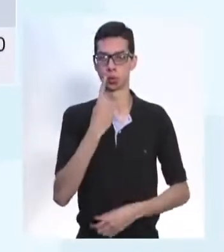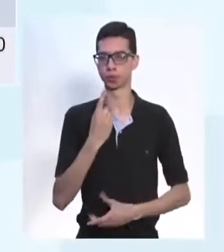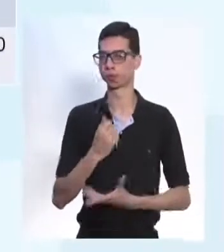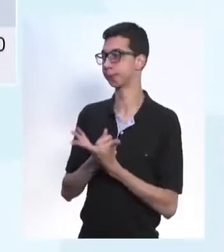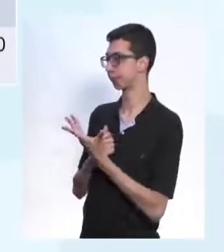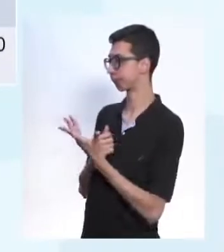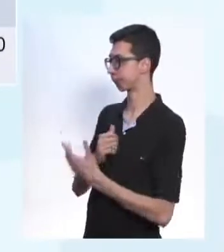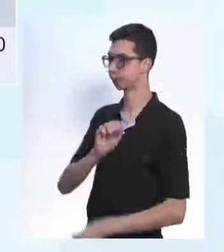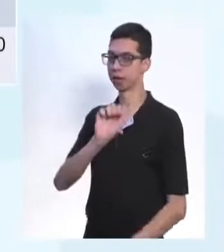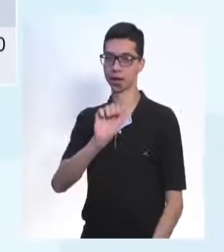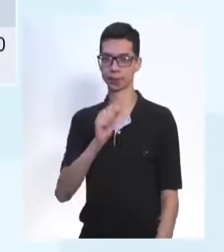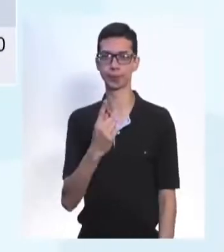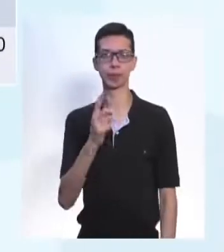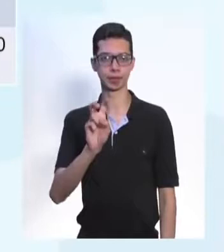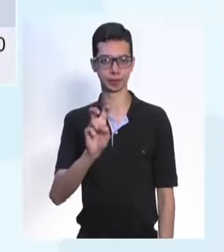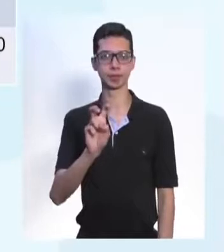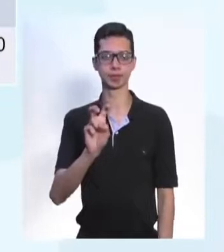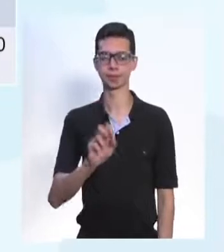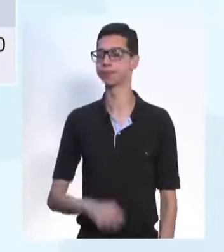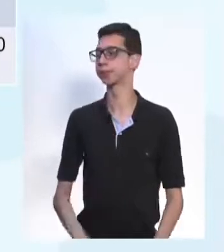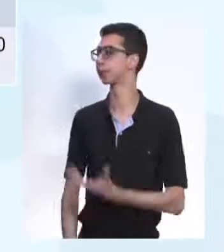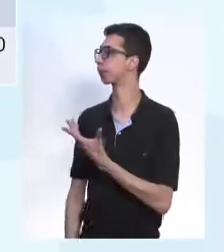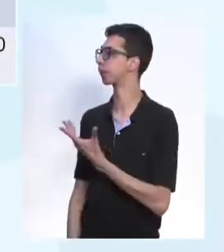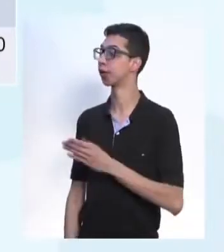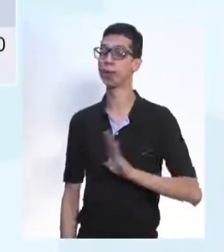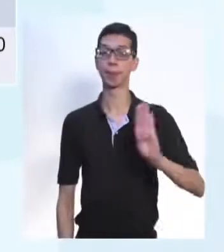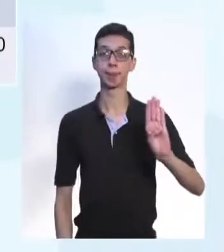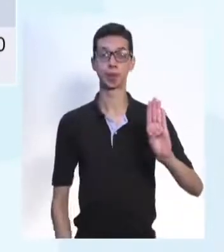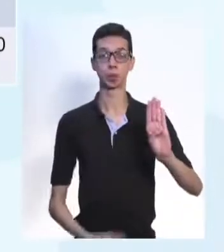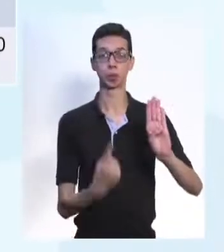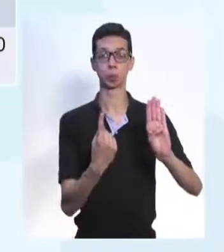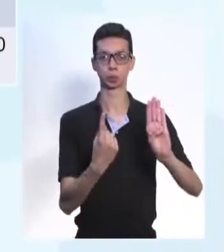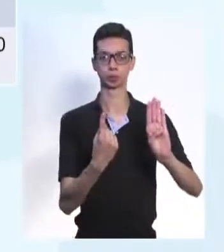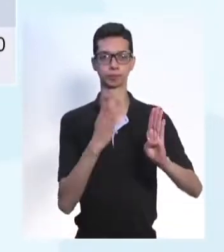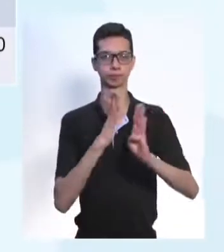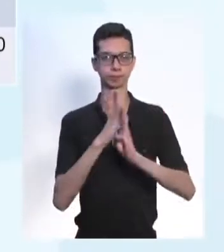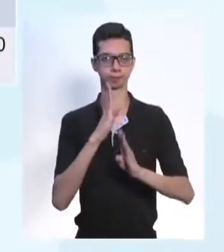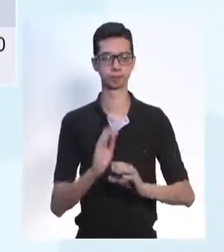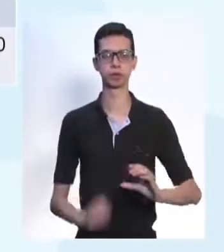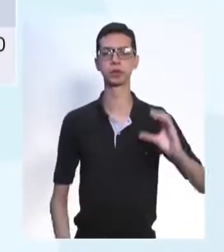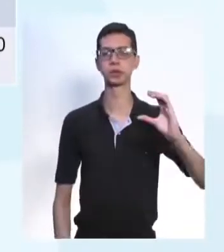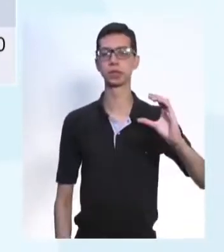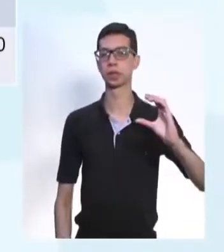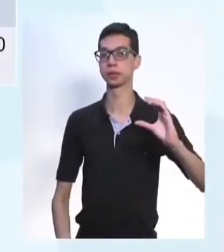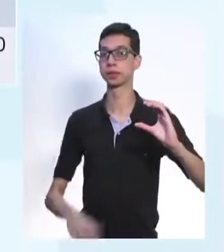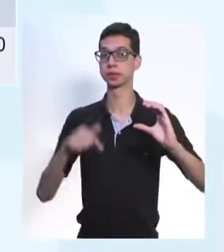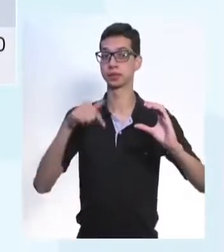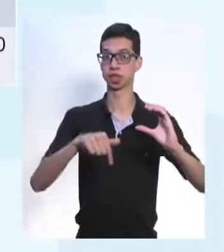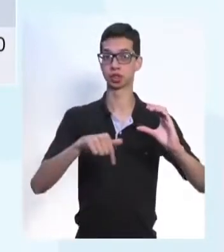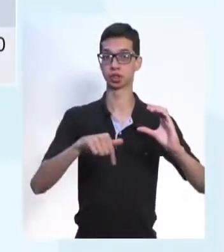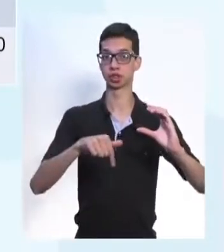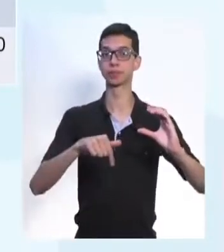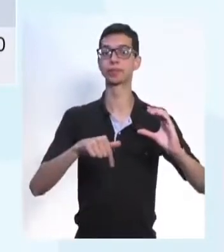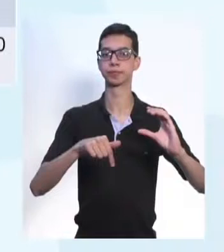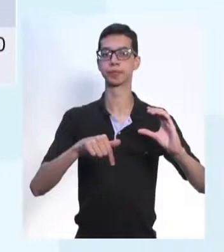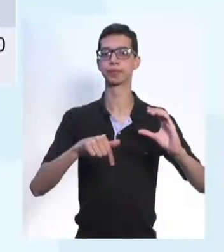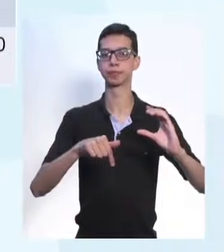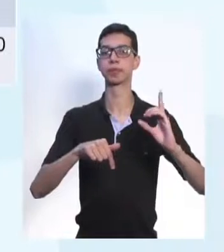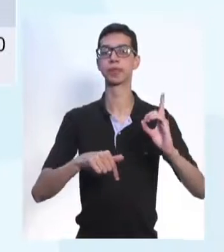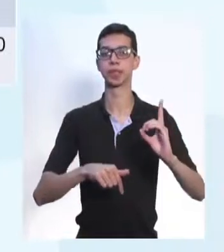eu encontro 15, na B eu encontro o valor 1, né? Na C eu encontro o valor 7, que é o